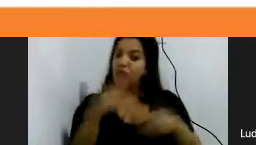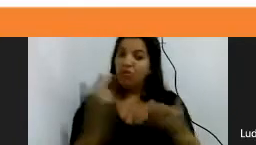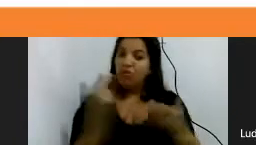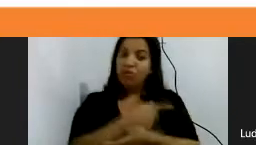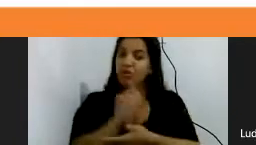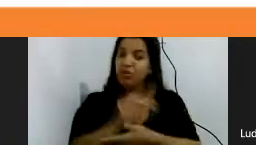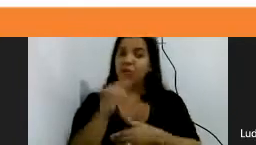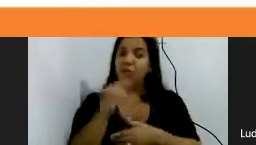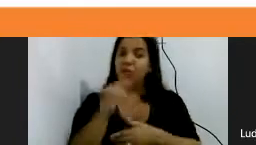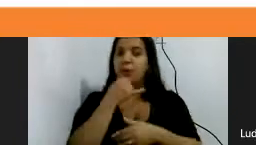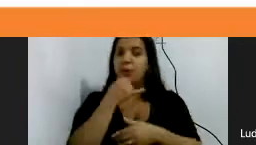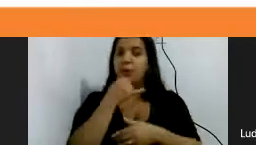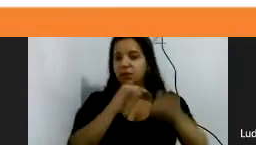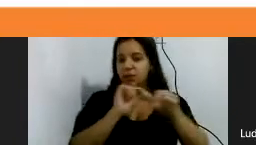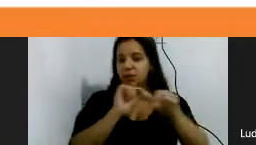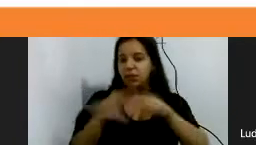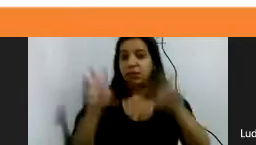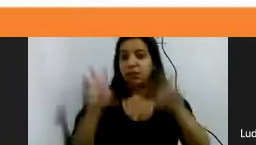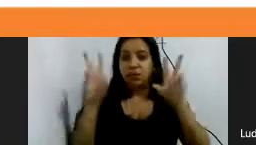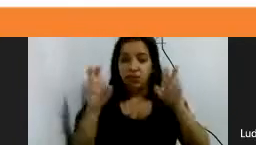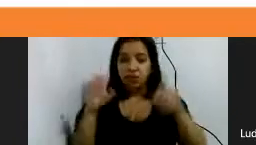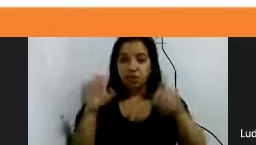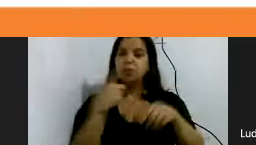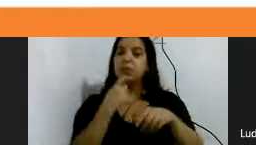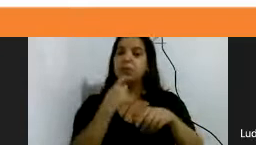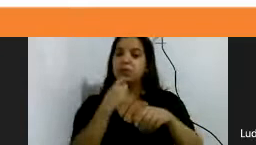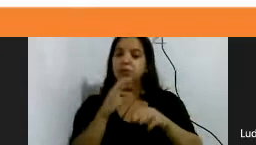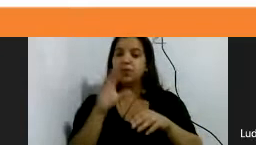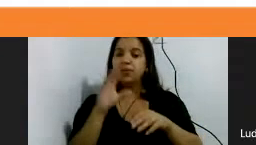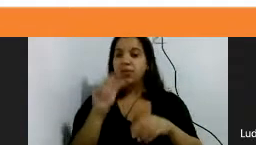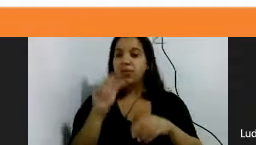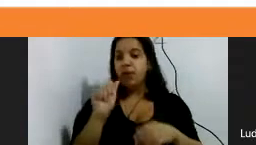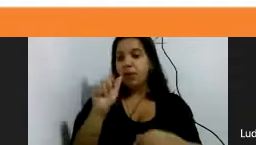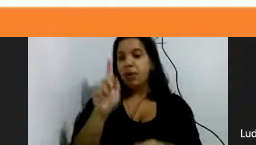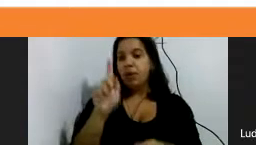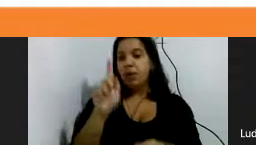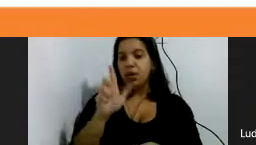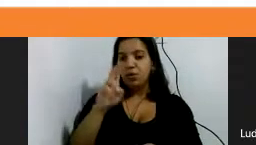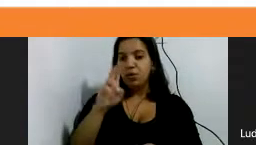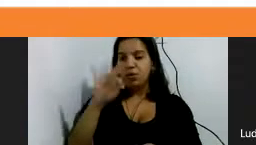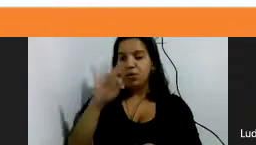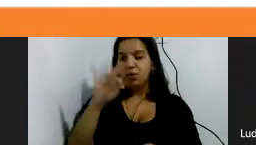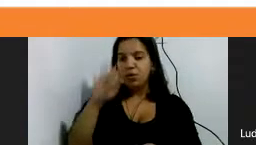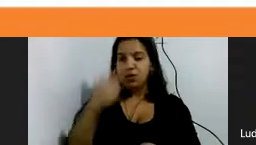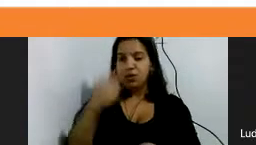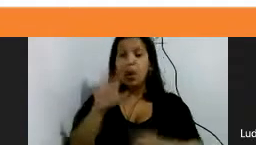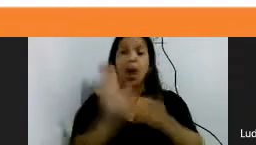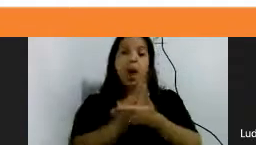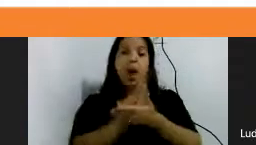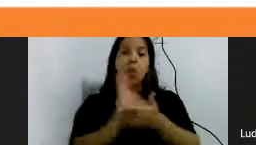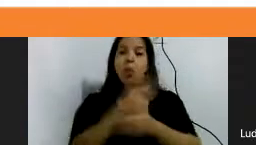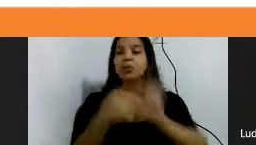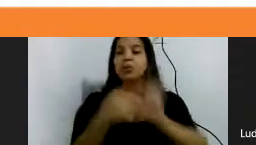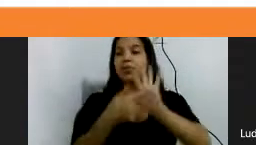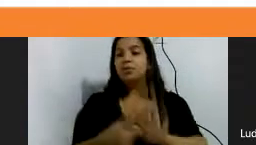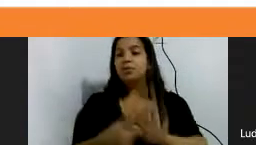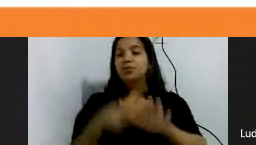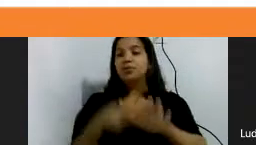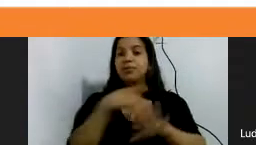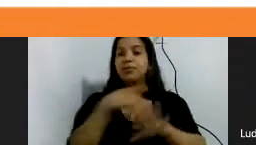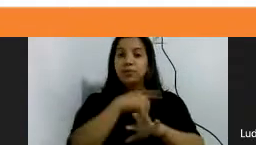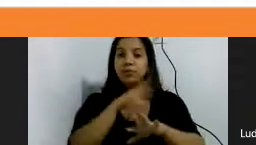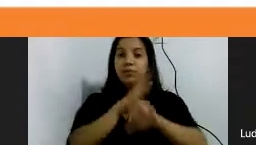gente trabalha para a tipagem sanguínea com aglutinação, a gente vê que em algumas amostras a gente tem uma aglutinação